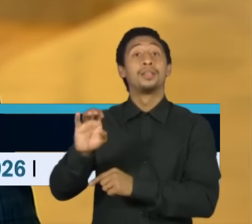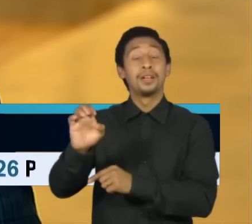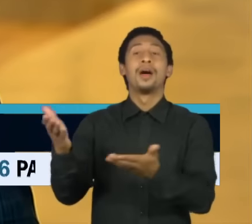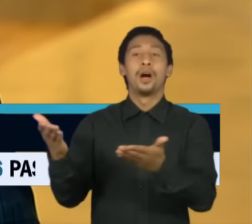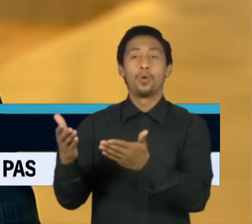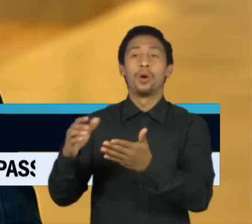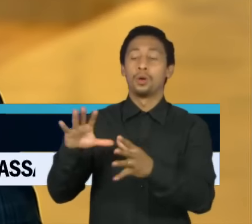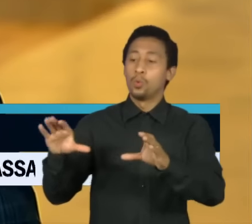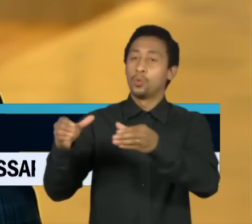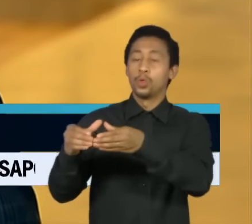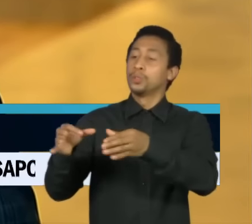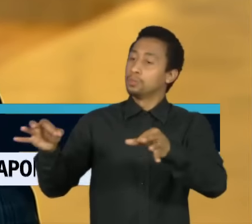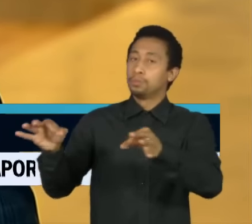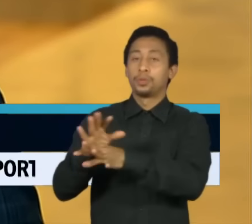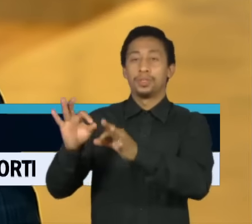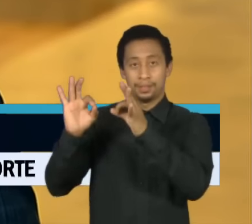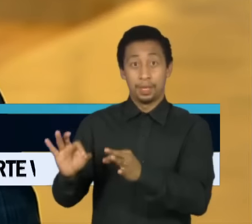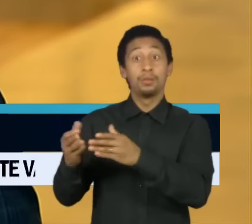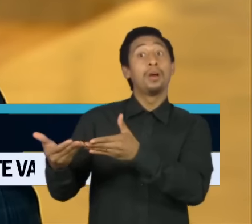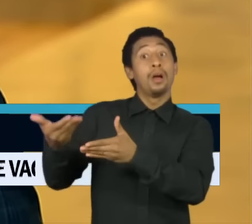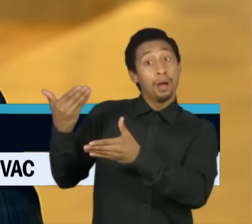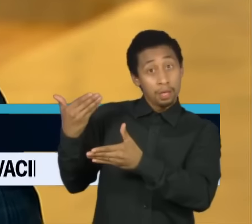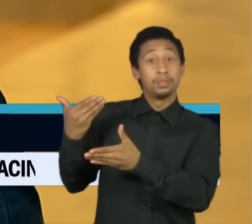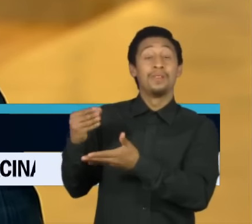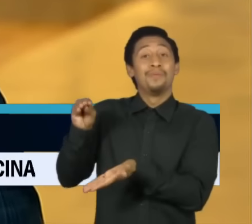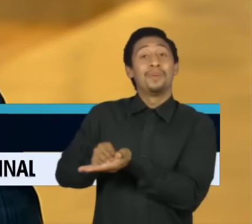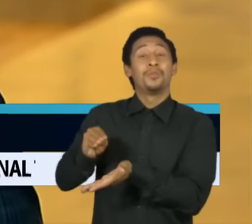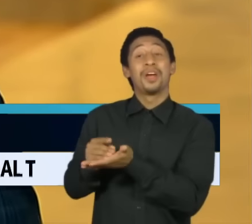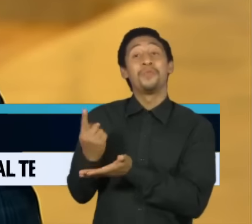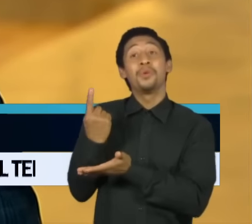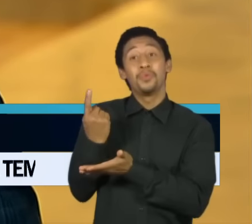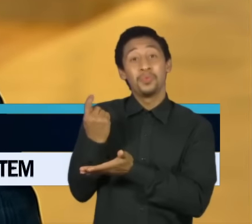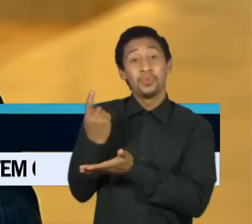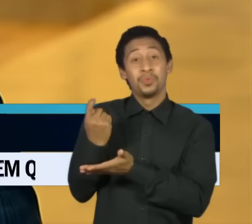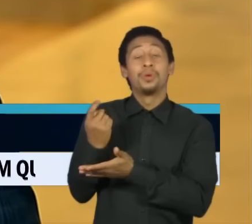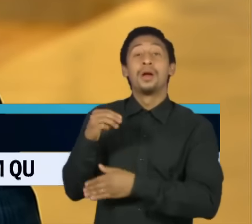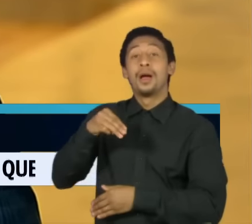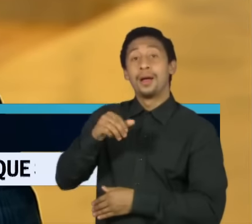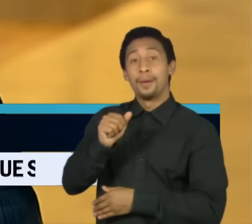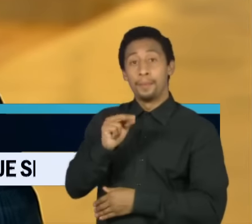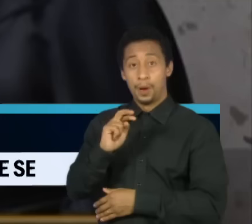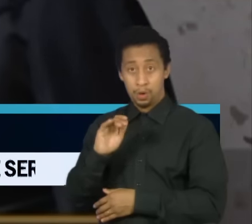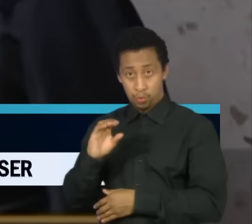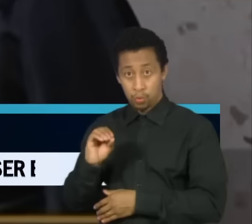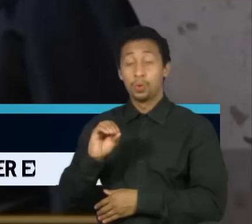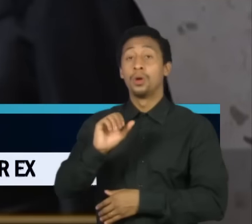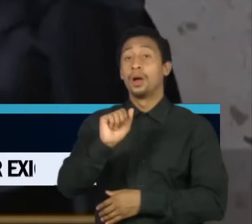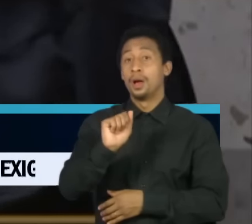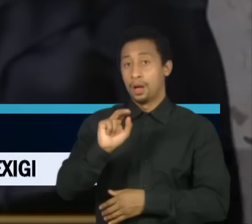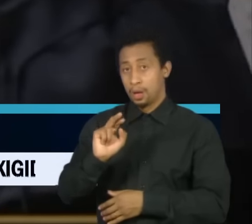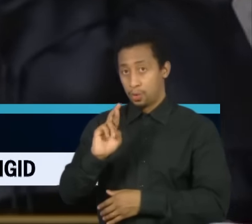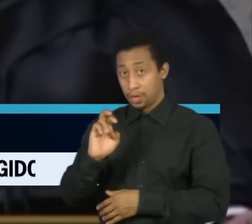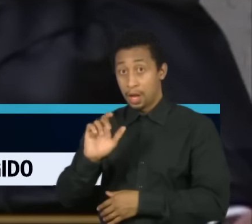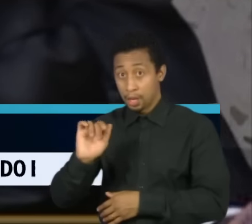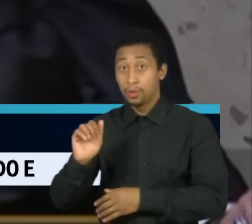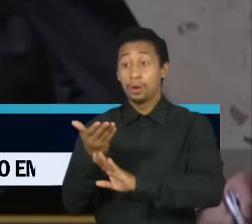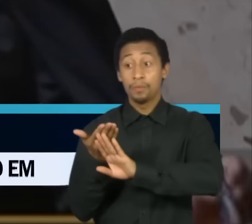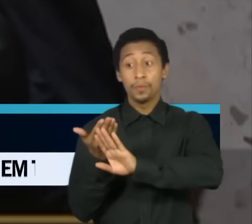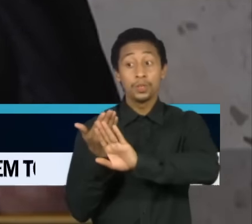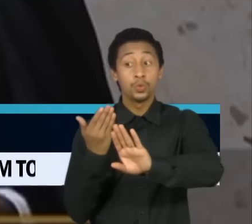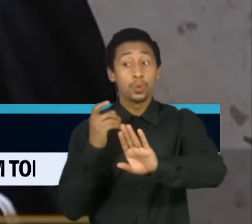corte tinha um ministro a menos no plenário desde que Marco Aurélio Melo se aposentou 5 meses atrás. O ex-ministro da Justiça